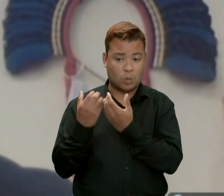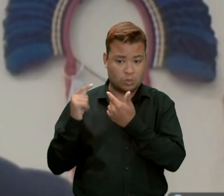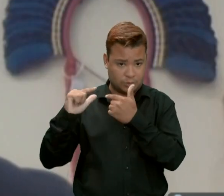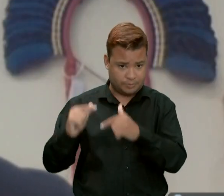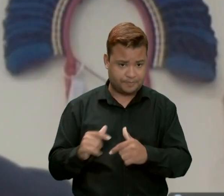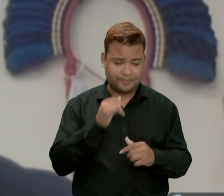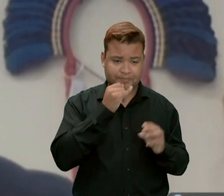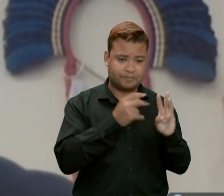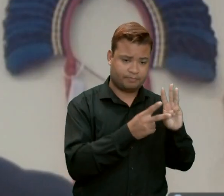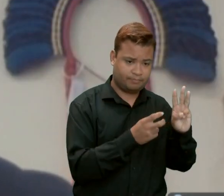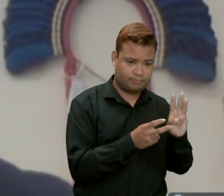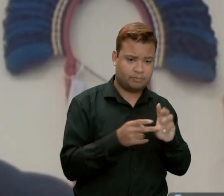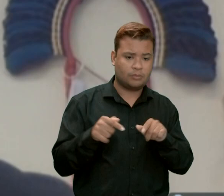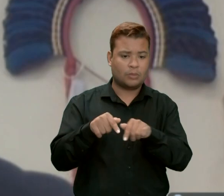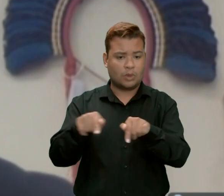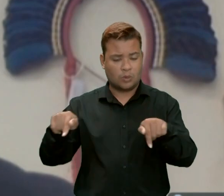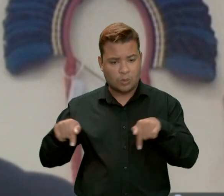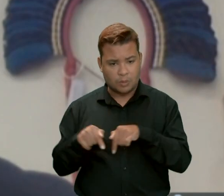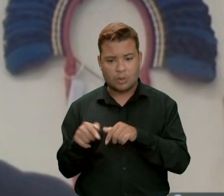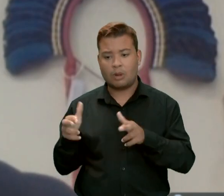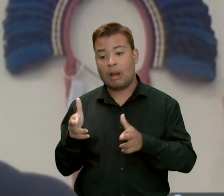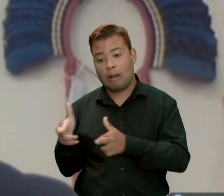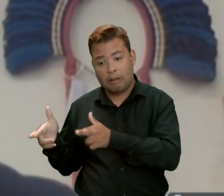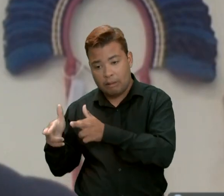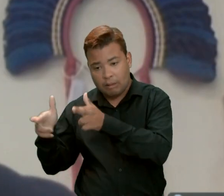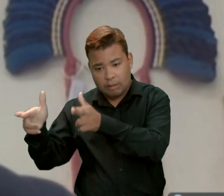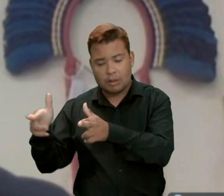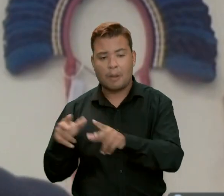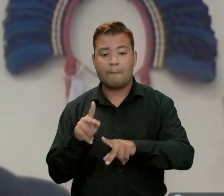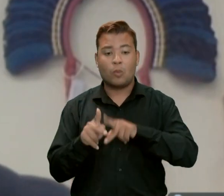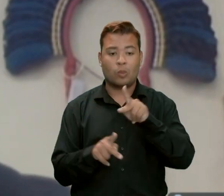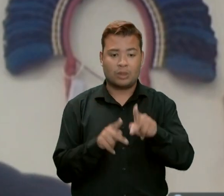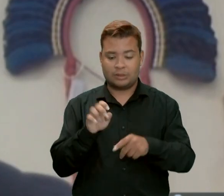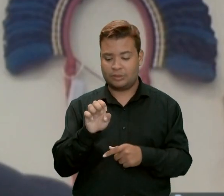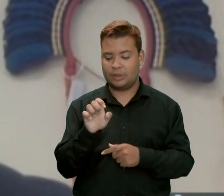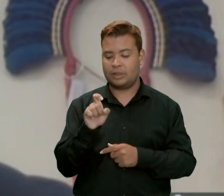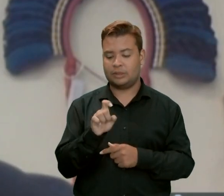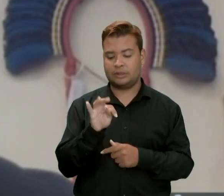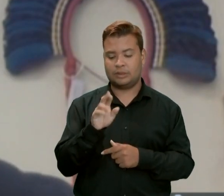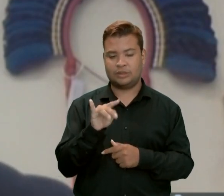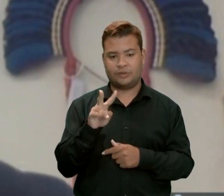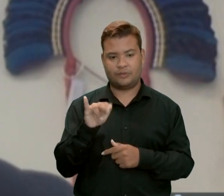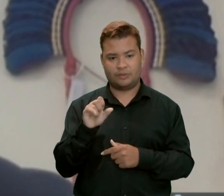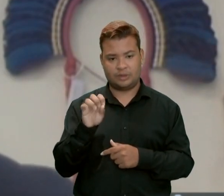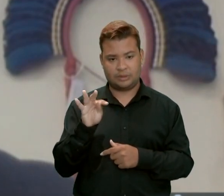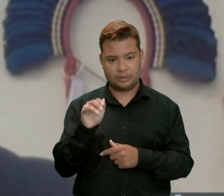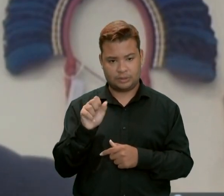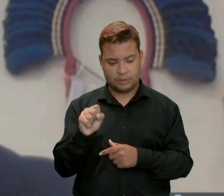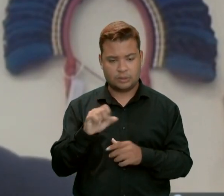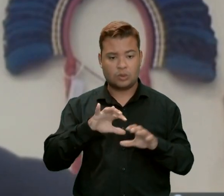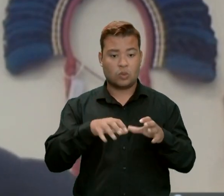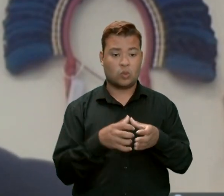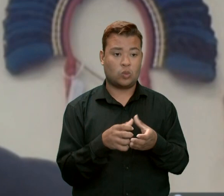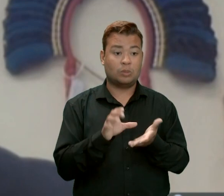cita quilombolas, ribeirinhos, populações extrativistas, ciganos.